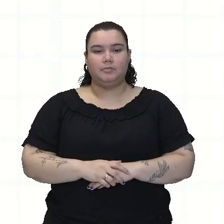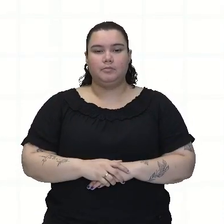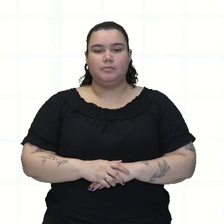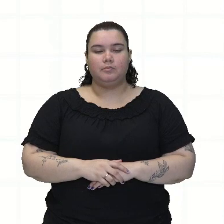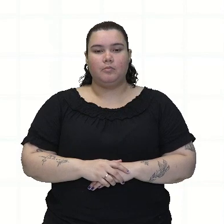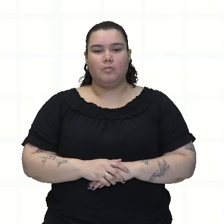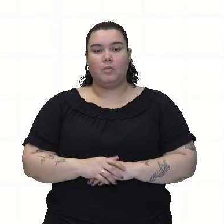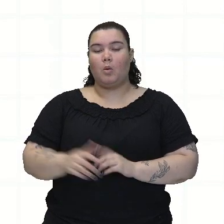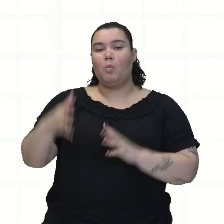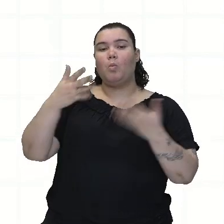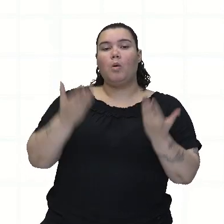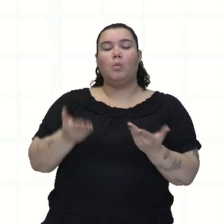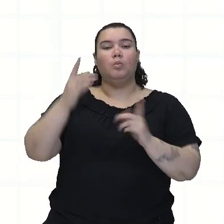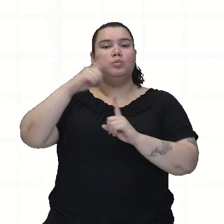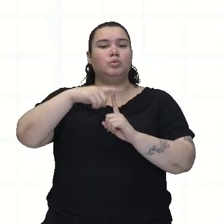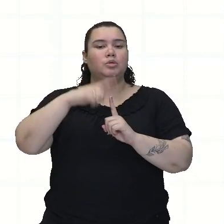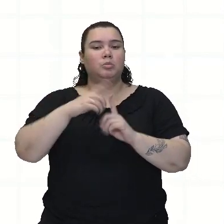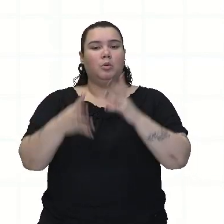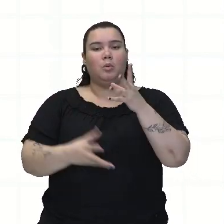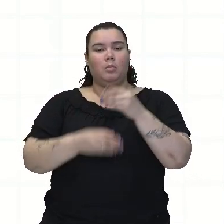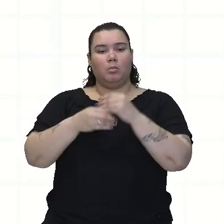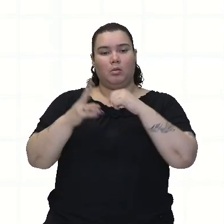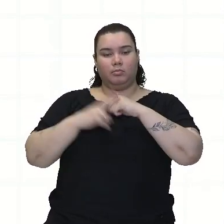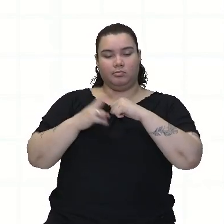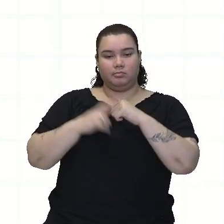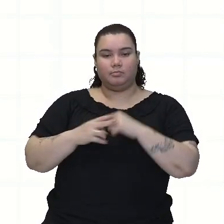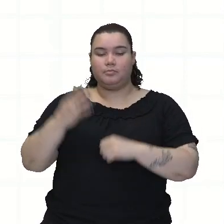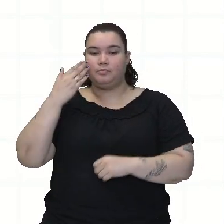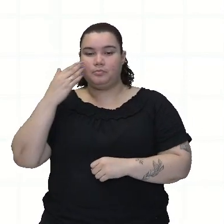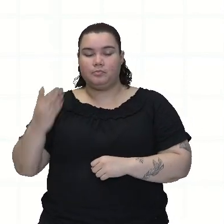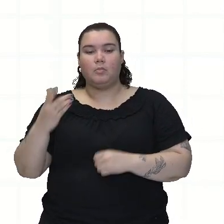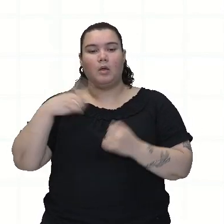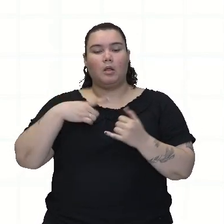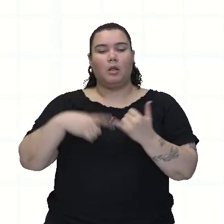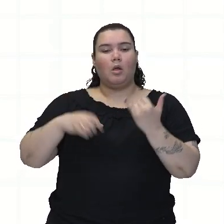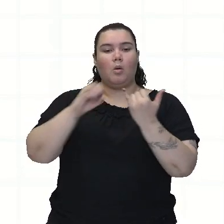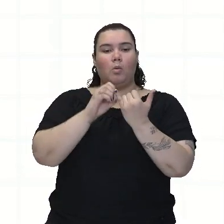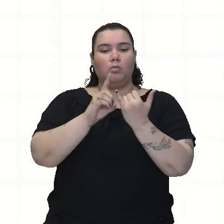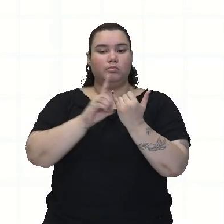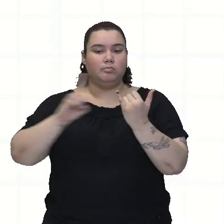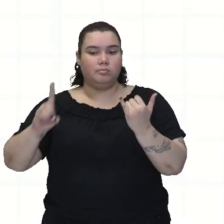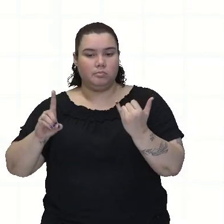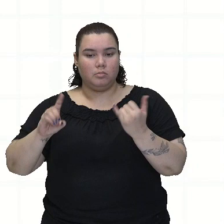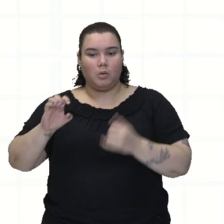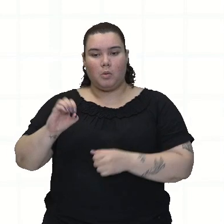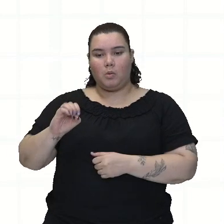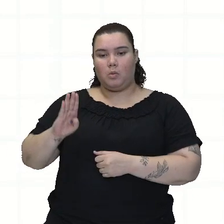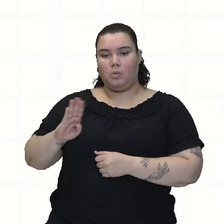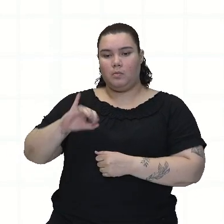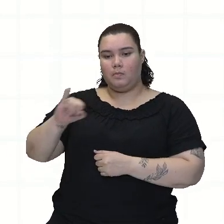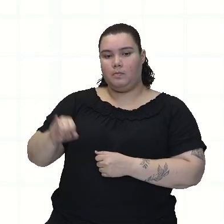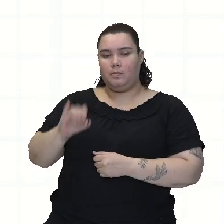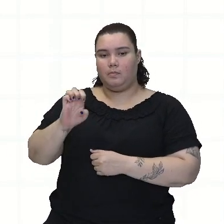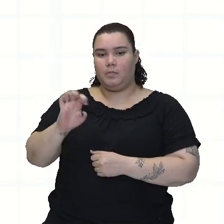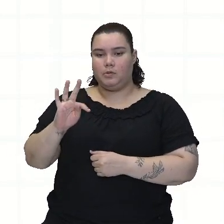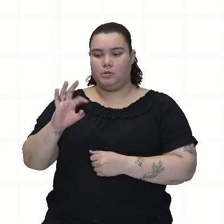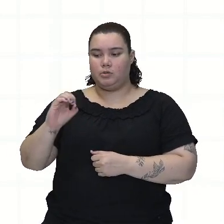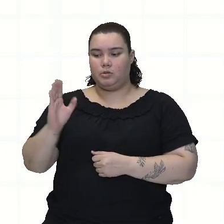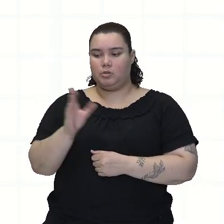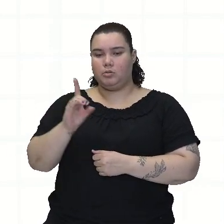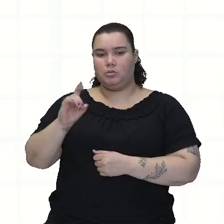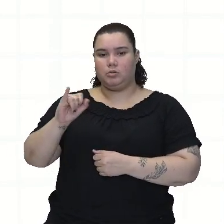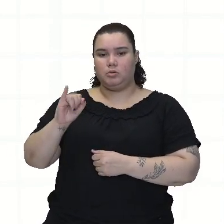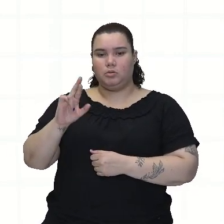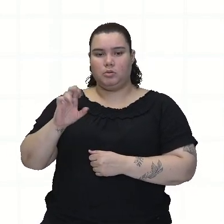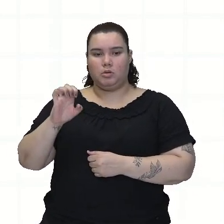E nossos tipos de complementos verbais, a gente já falou que nós temos o objeto direto, e o objeto direto indica o complemento